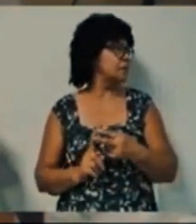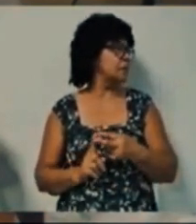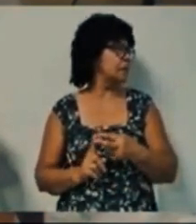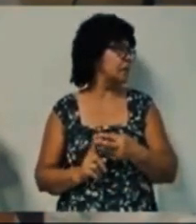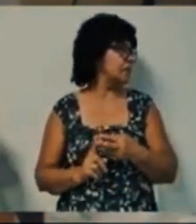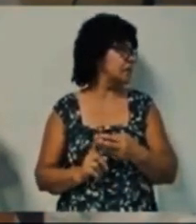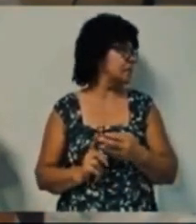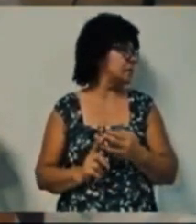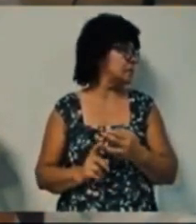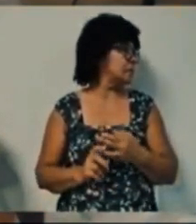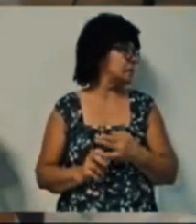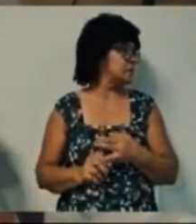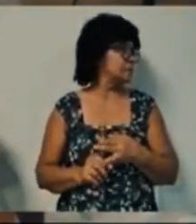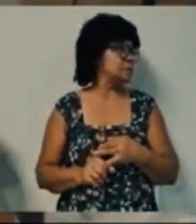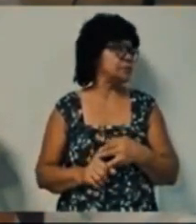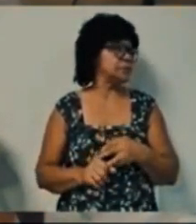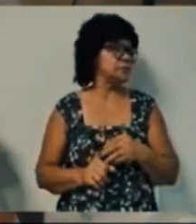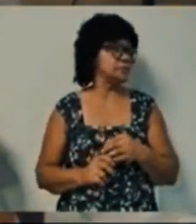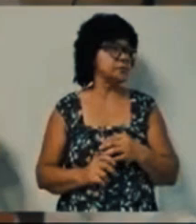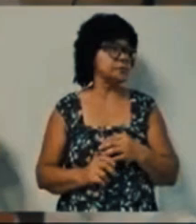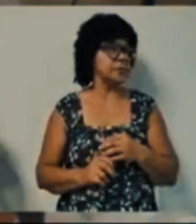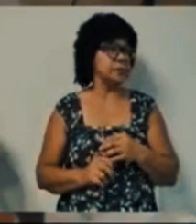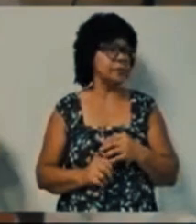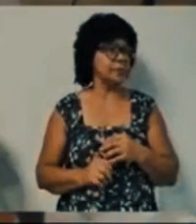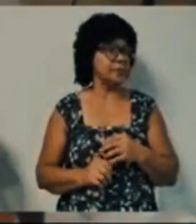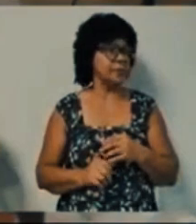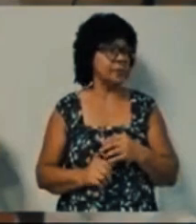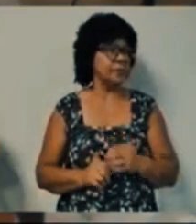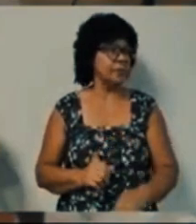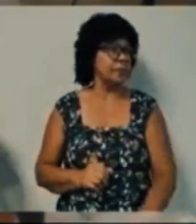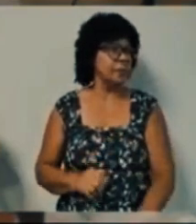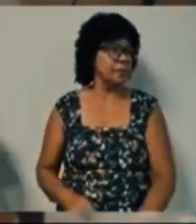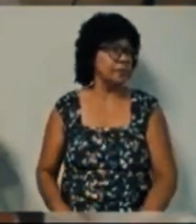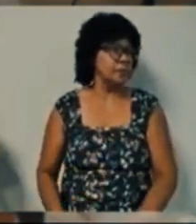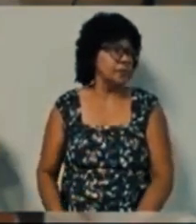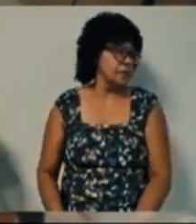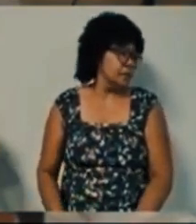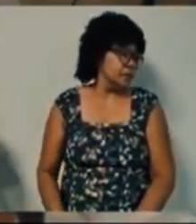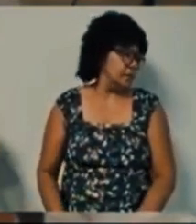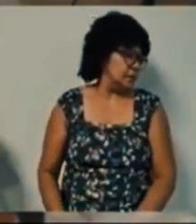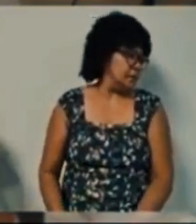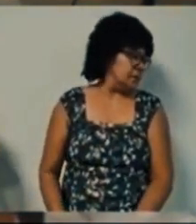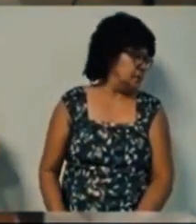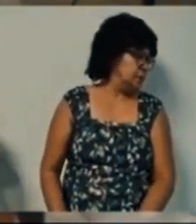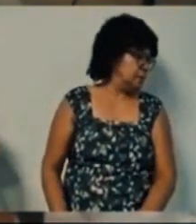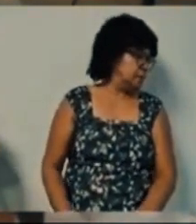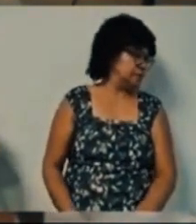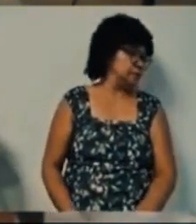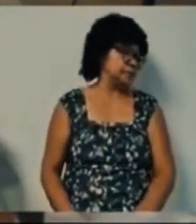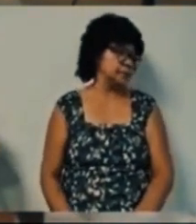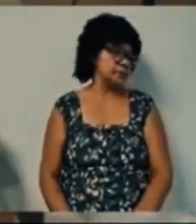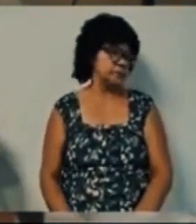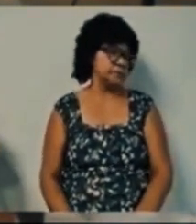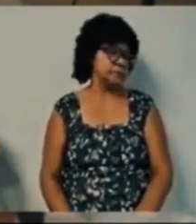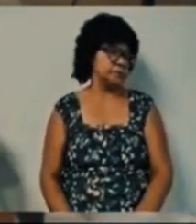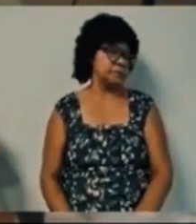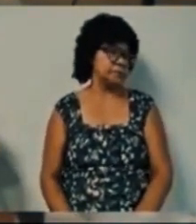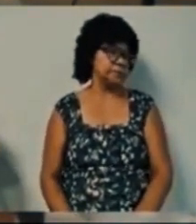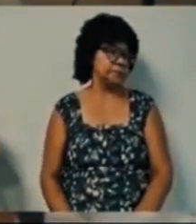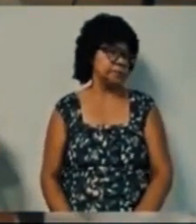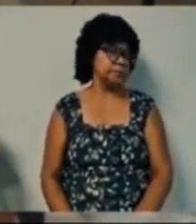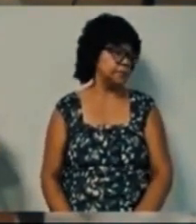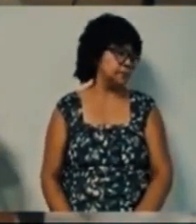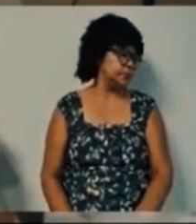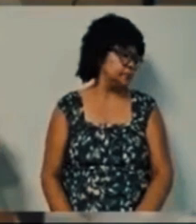Aonde está a terceira pessoa que deseja entregar a sua vida a Cristo? Nós queremos orar por você.